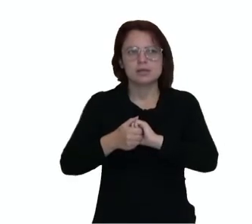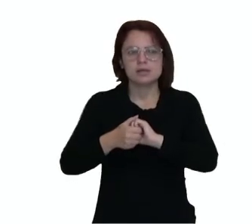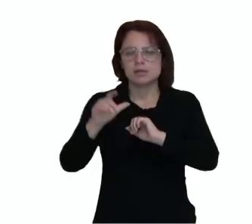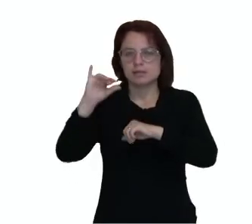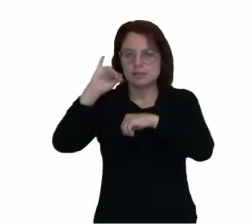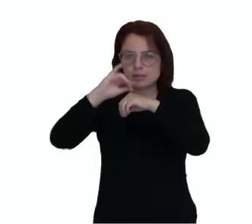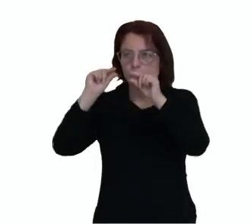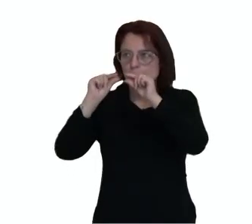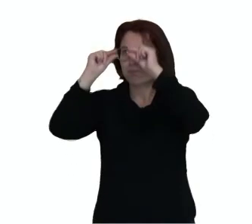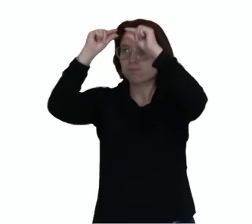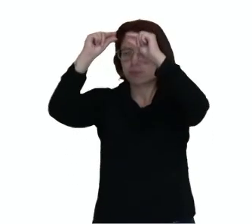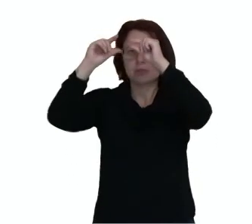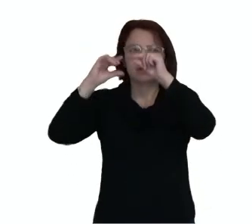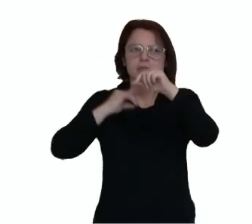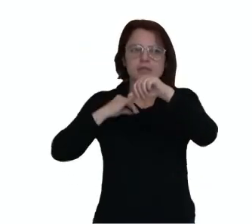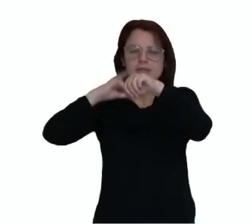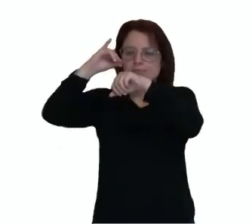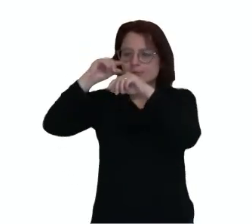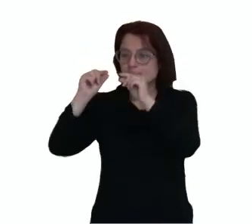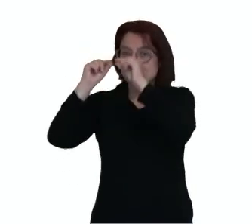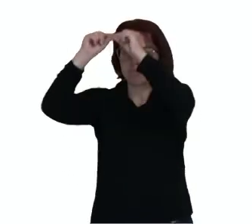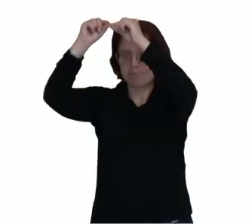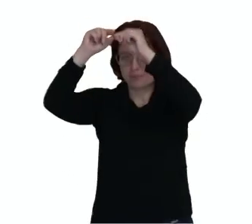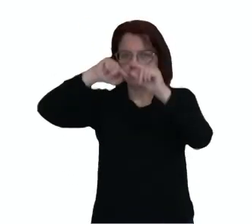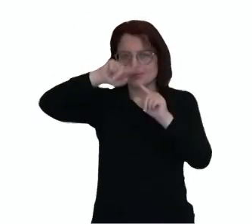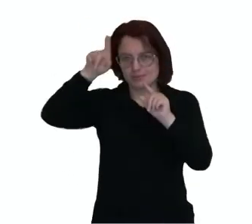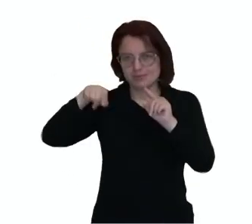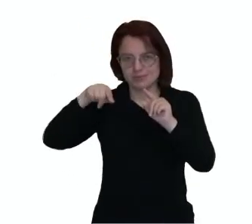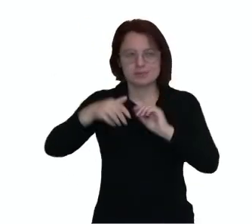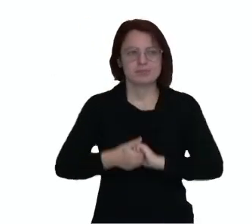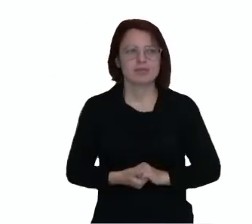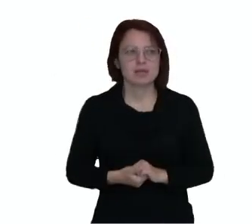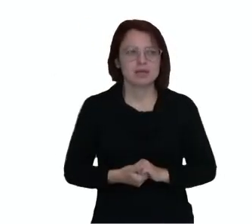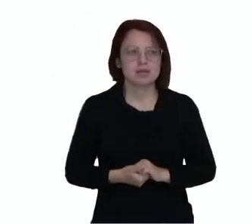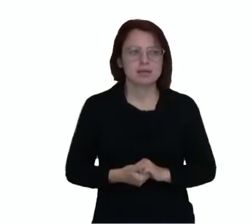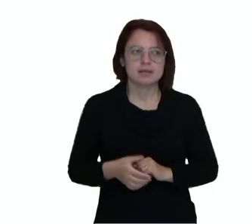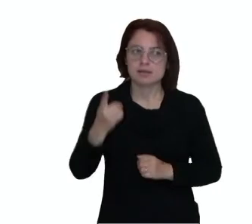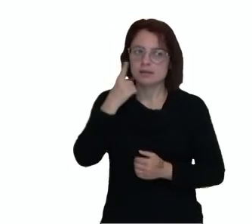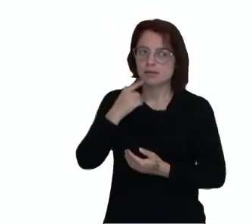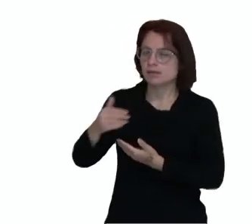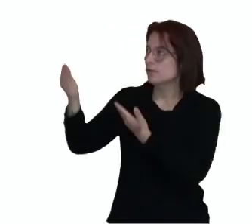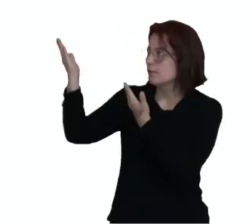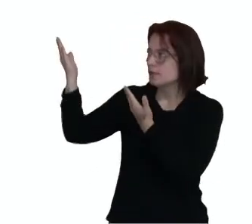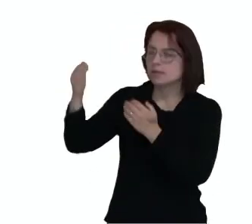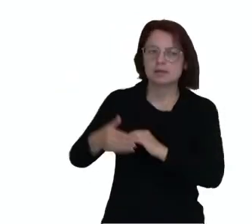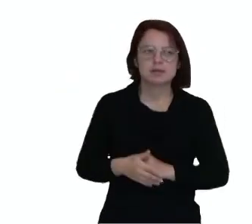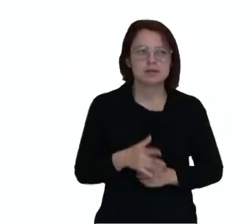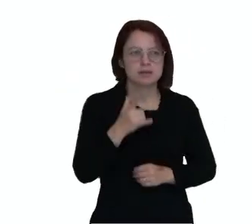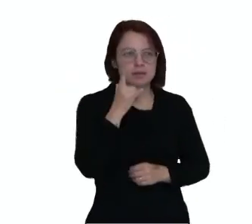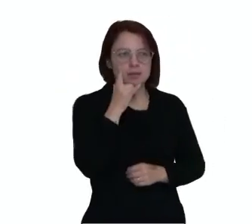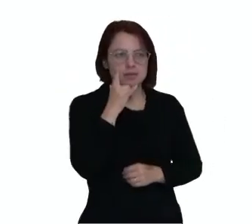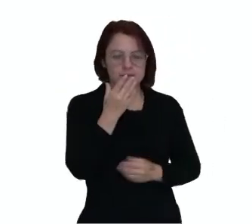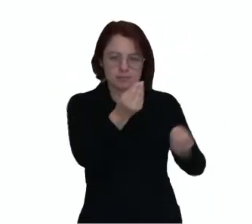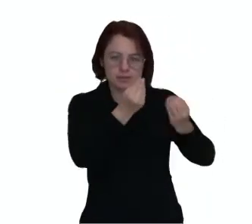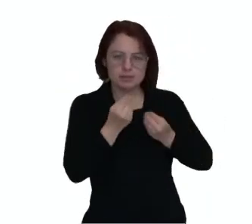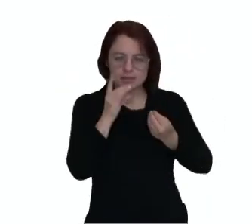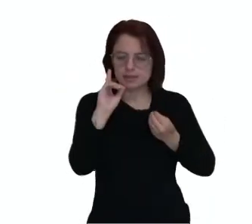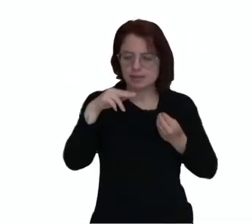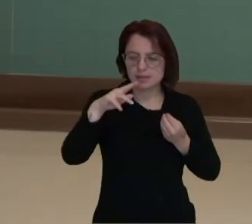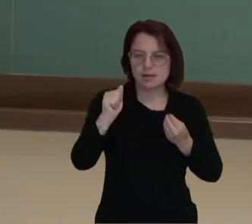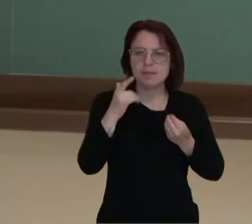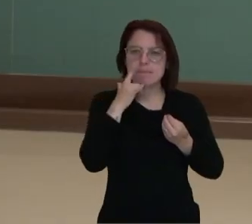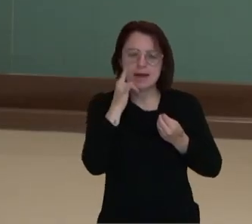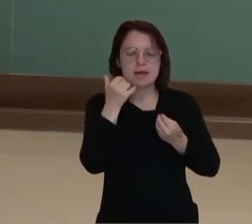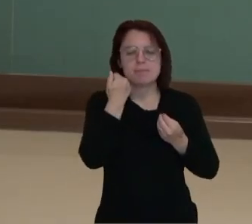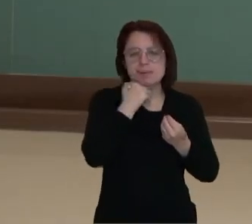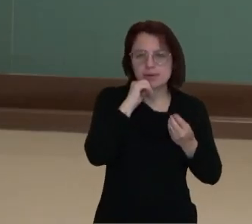e telocêntrico. Os cromossomos homólogos, quando nós ganhamos o nosso DNA do nosso pai e da nossa